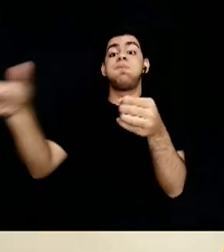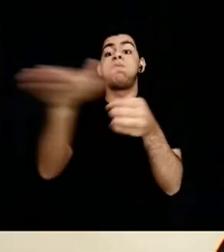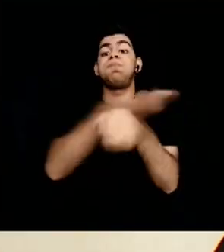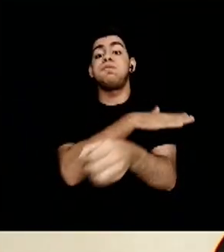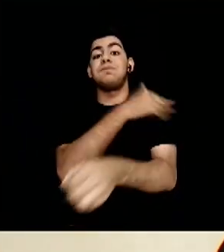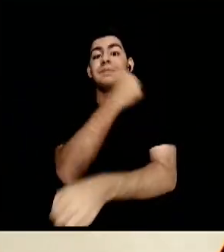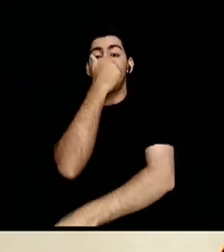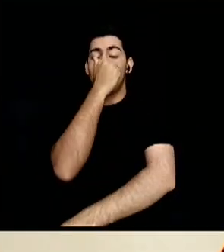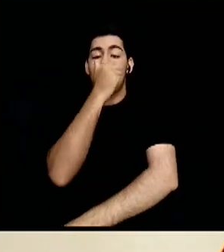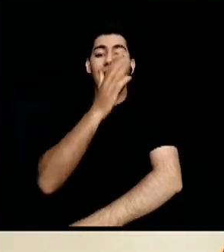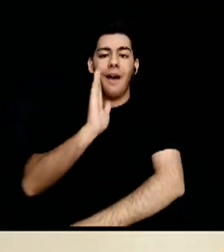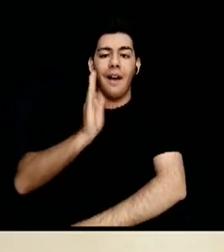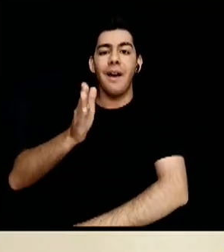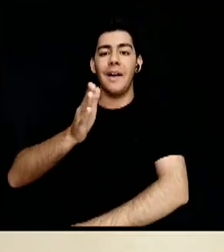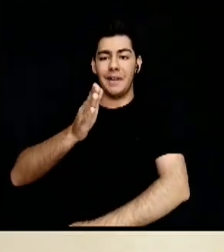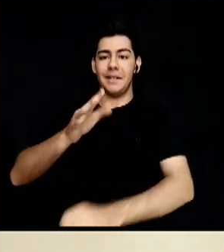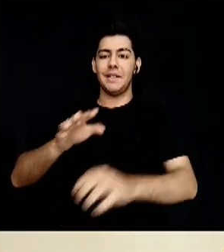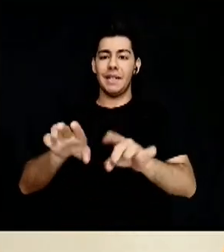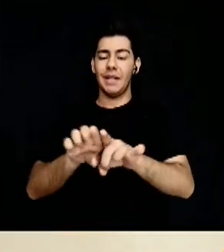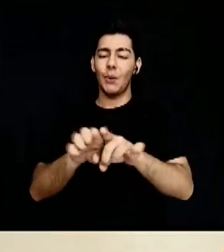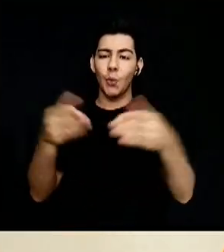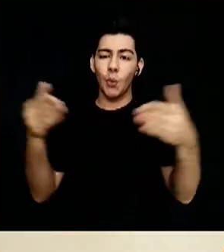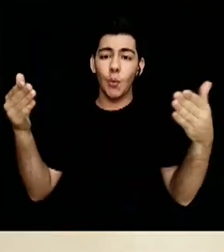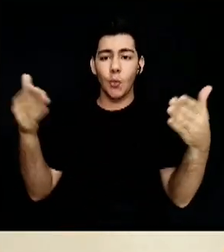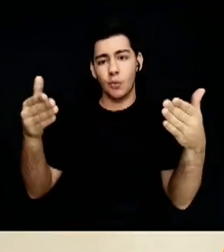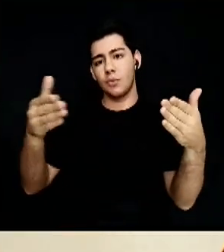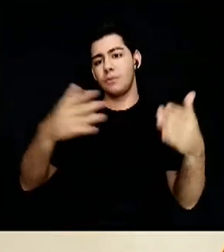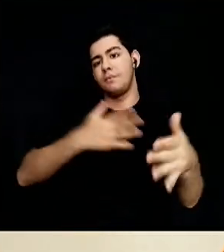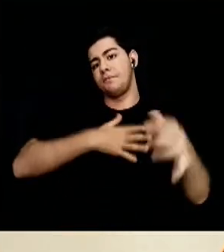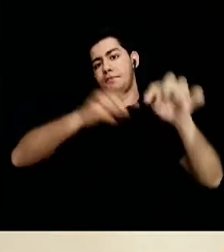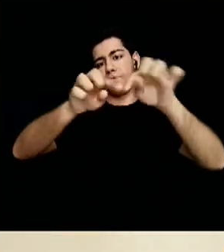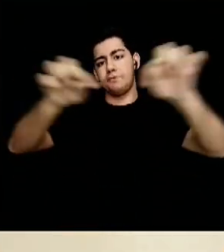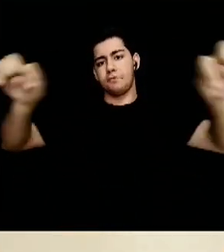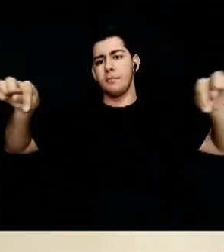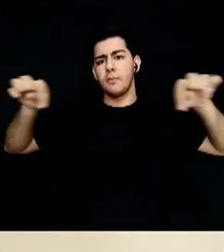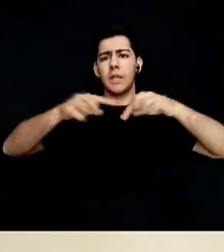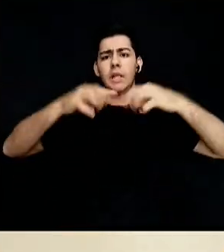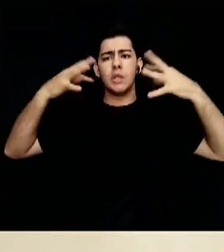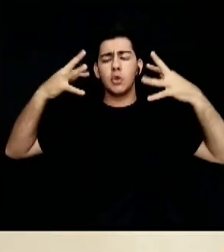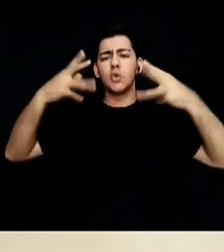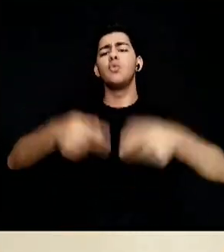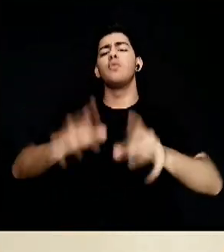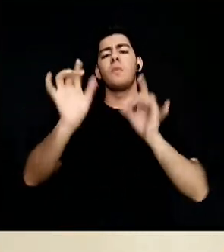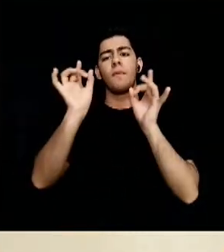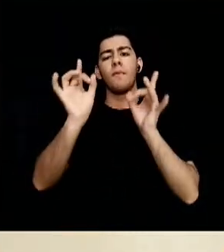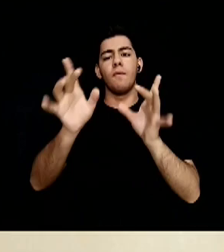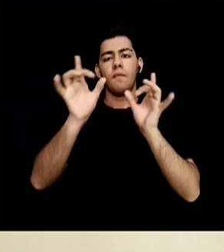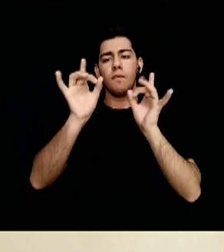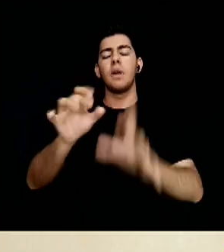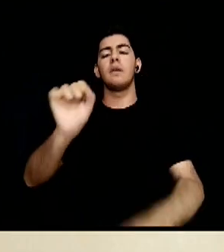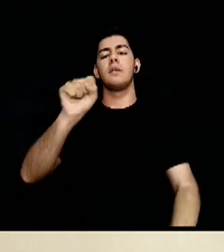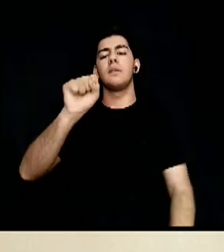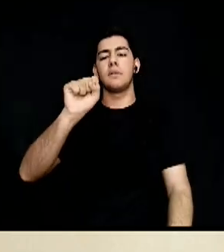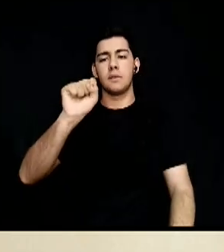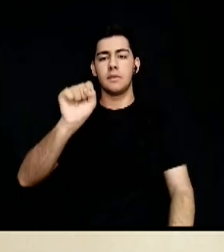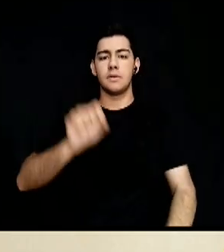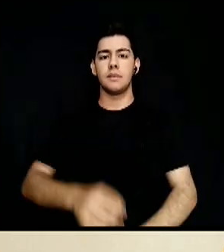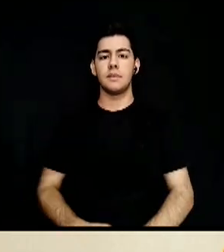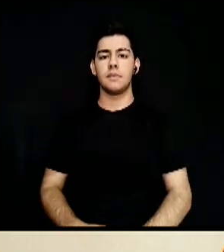Então, hoje o ateliê está todo à venda, né? Todas as peças do ateliê estão à venda, para que eu